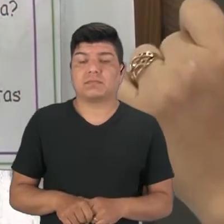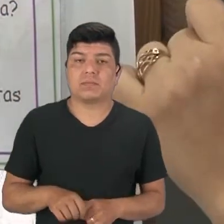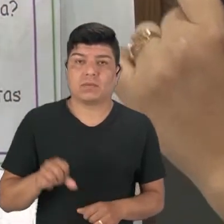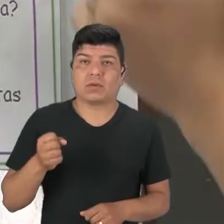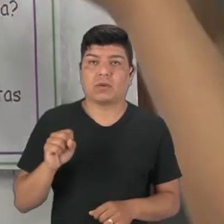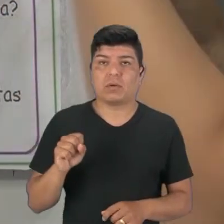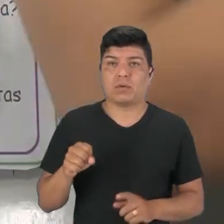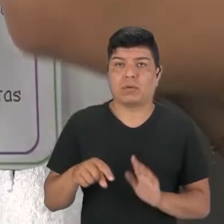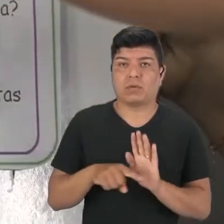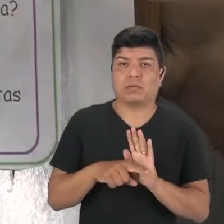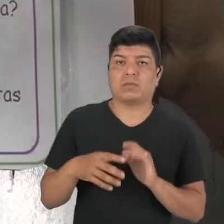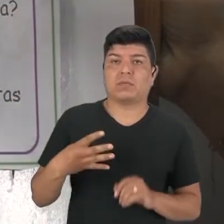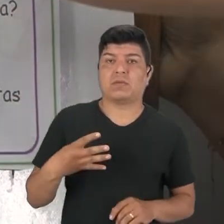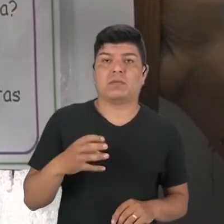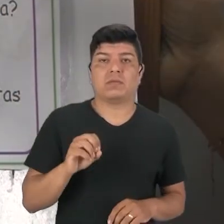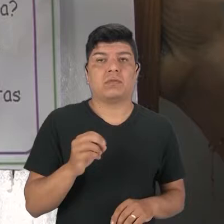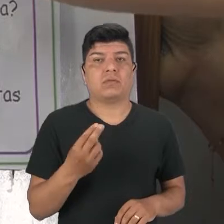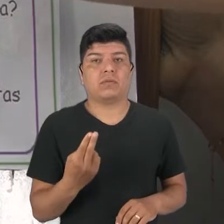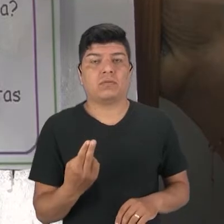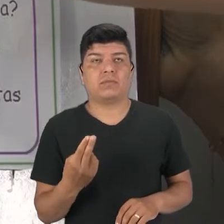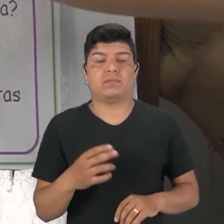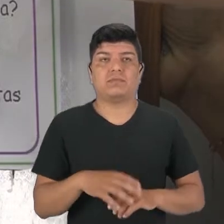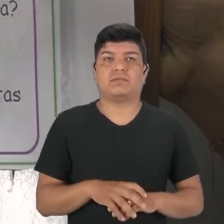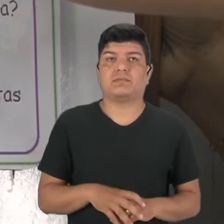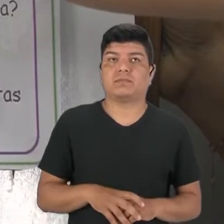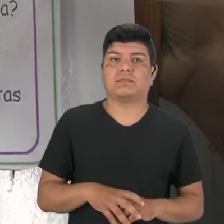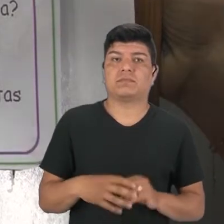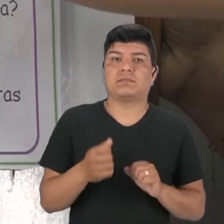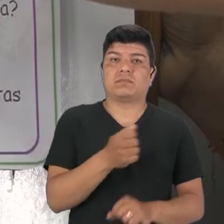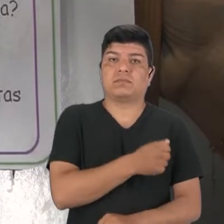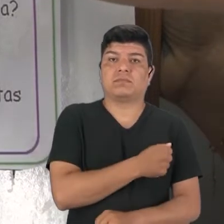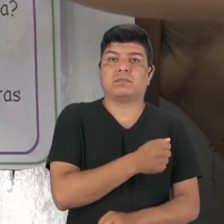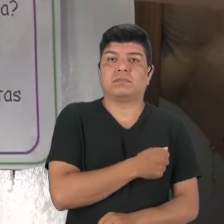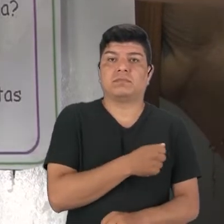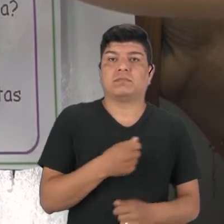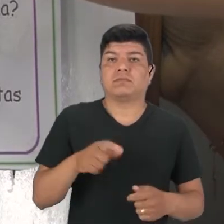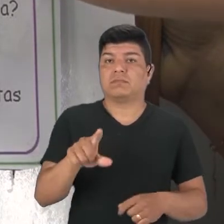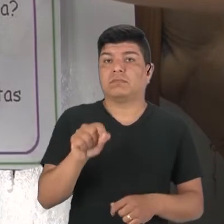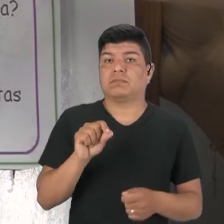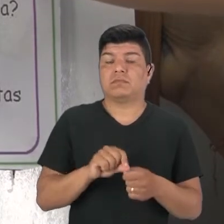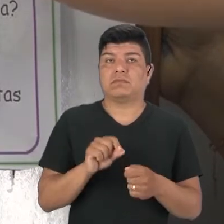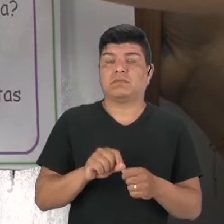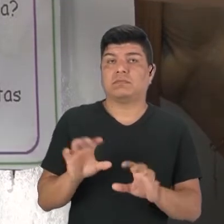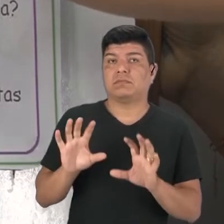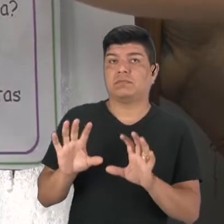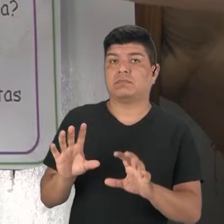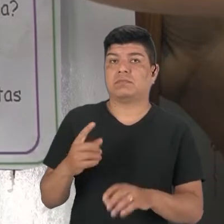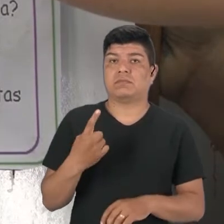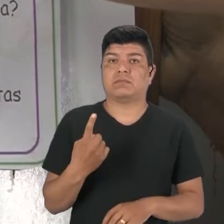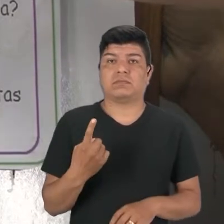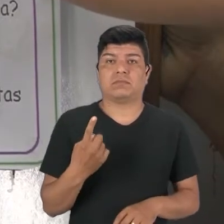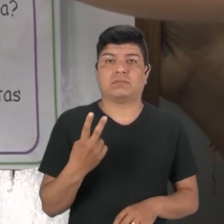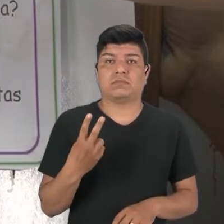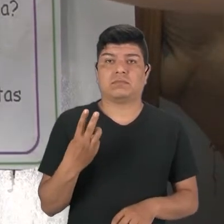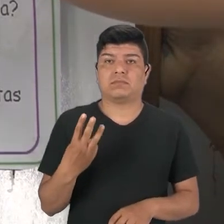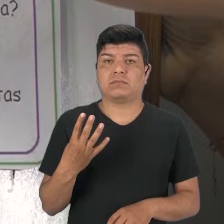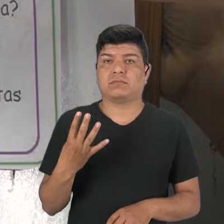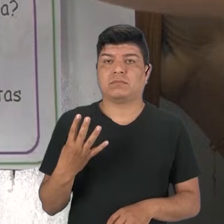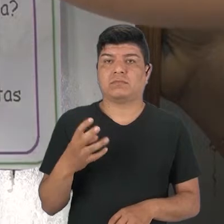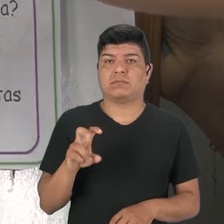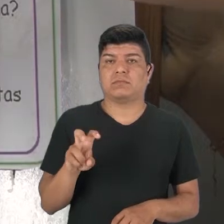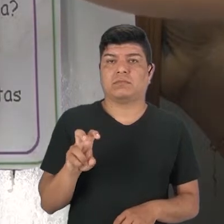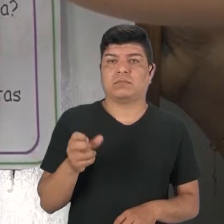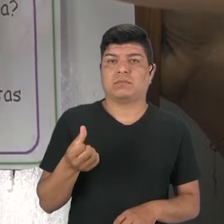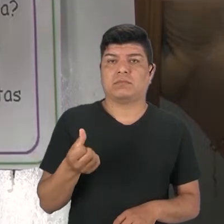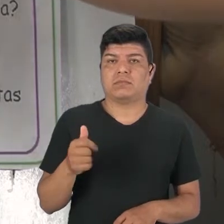8 menos 4, ou tem alunos que preferem então fazer dessa forma. Eu pego 1, 2, 3, 4,